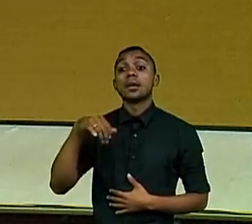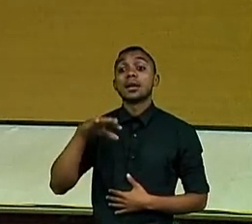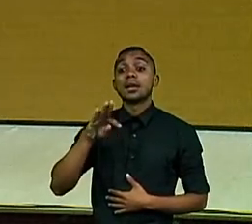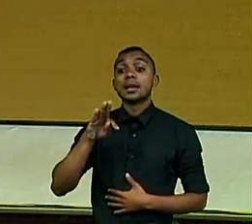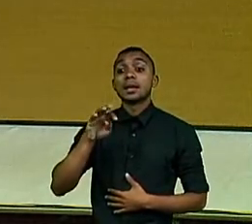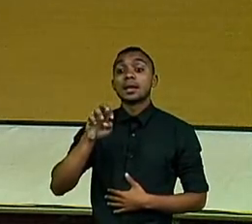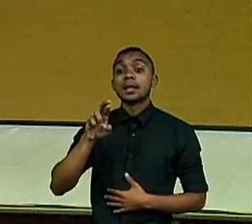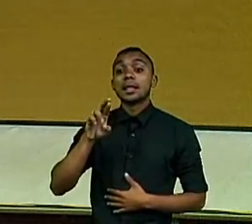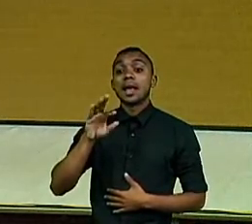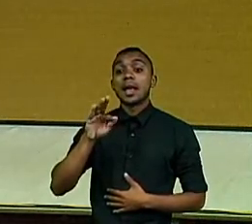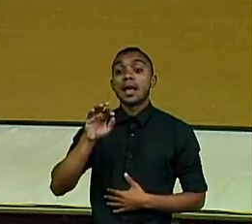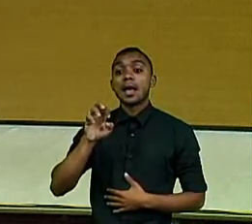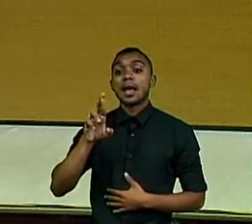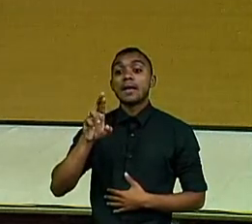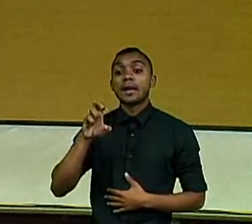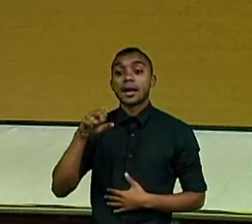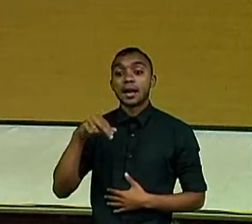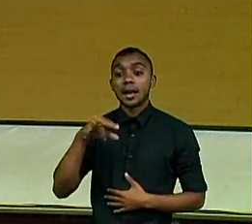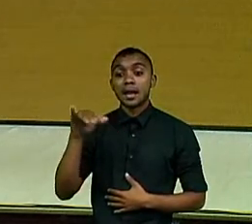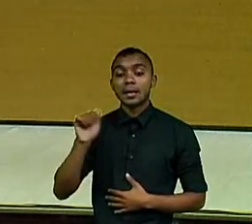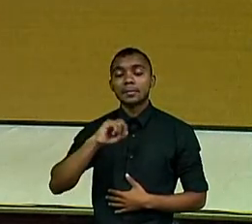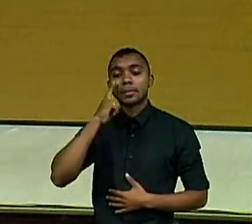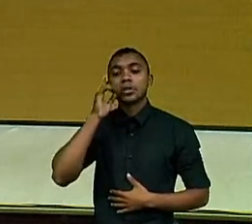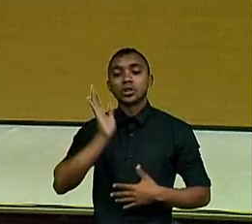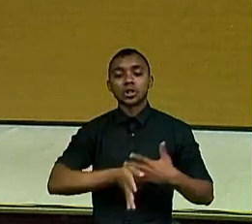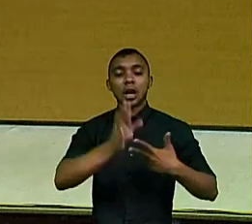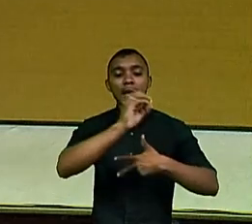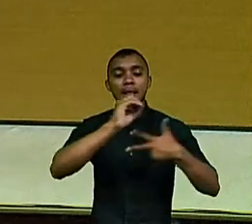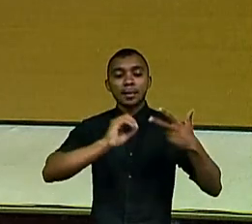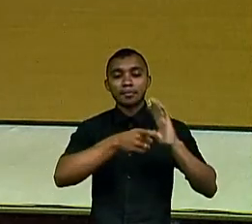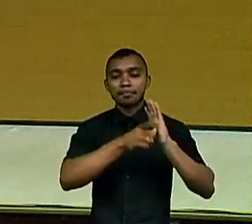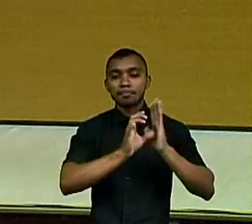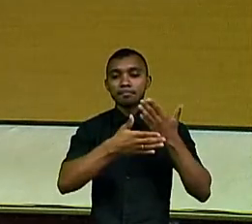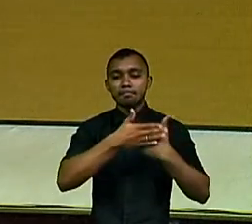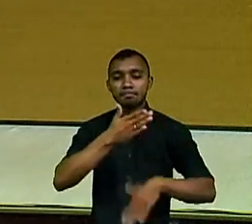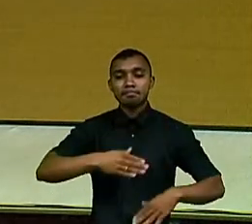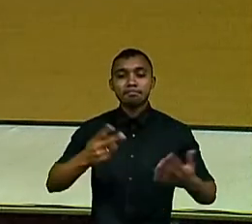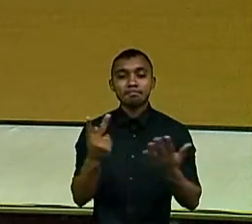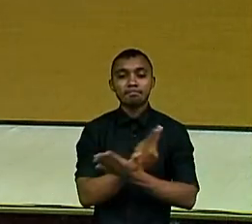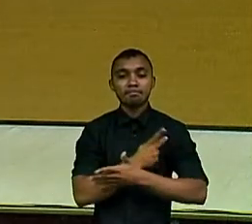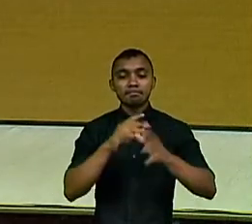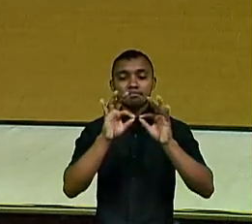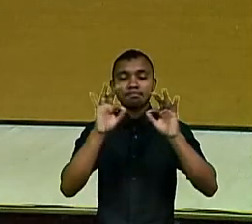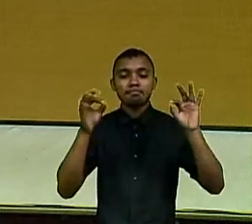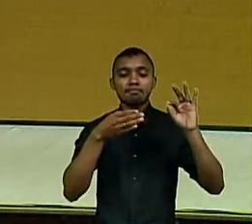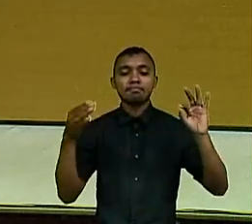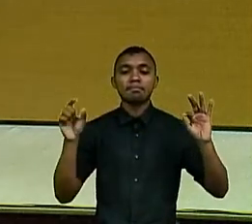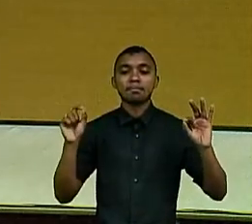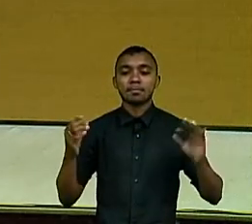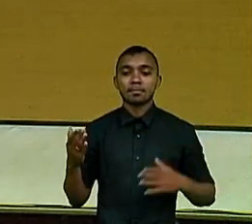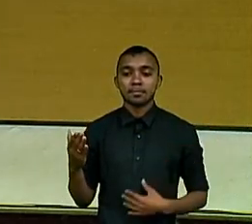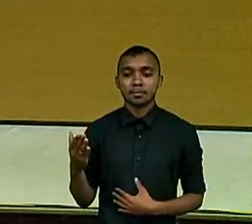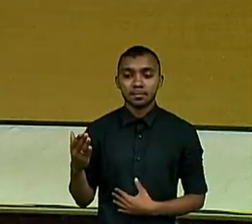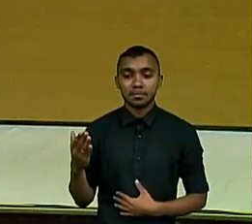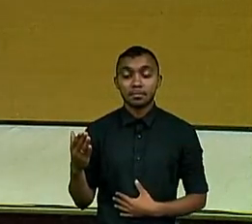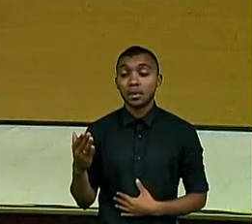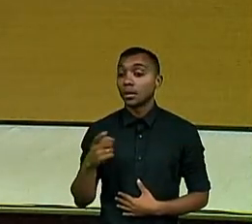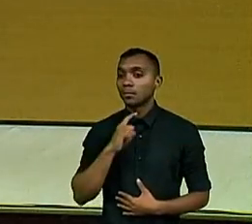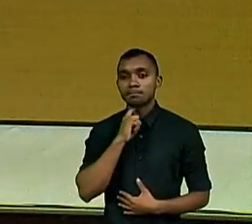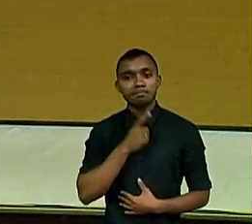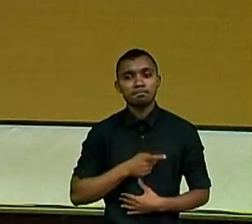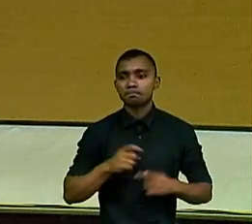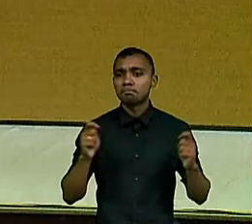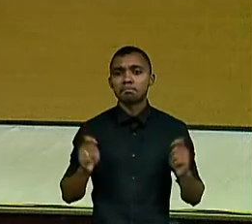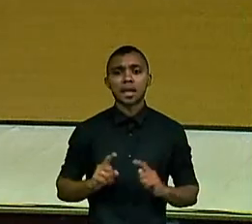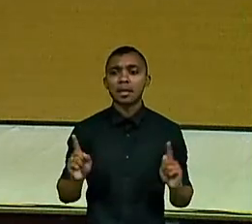inclusive uma vez na prova do Enem já caiu falando sobre isso que é impossível você